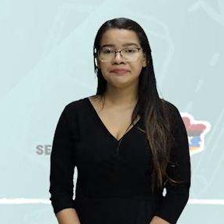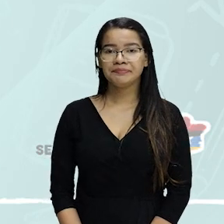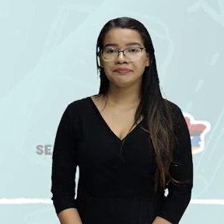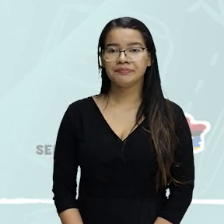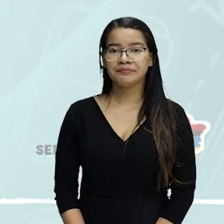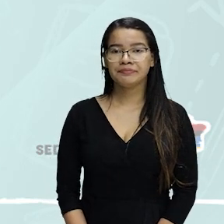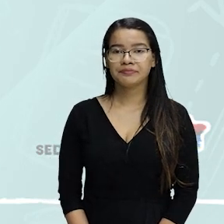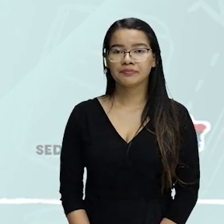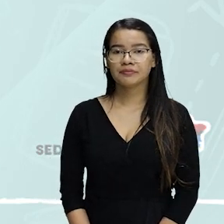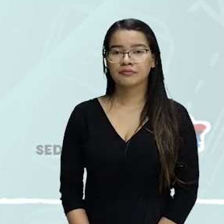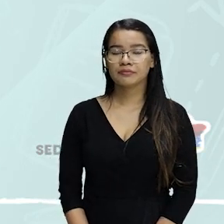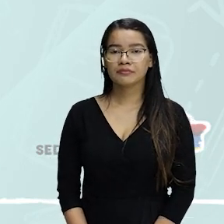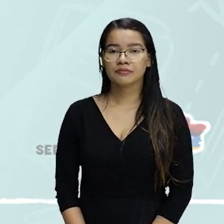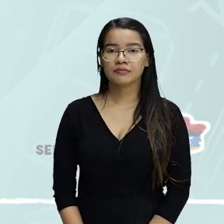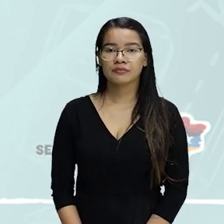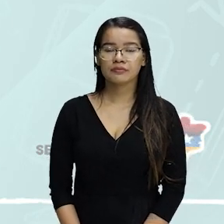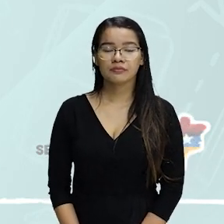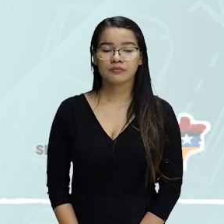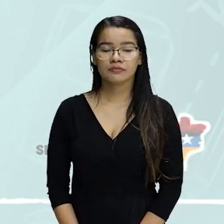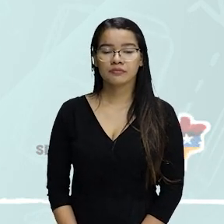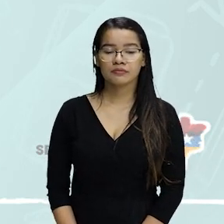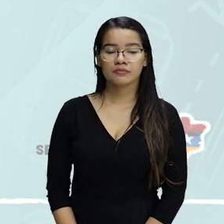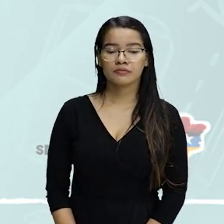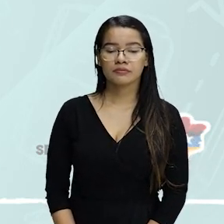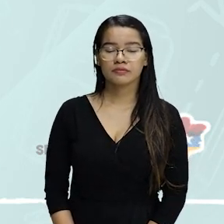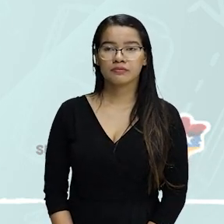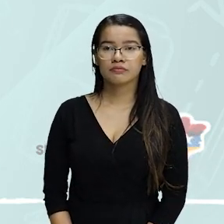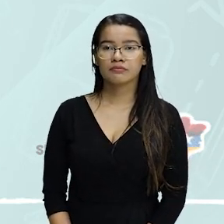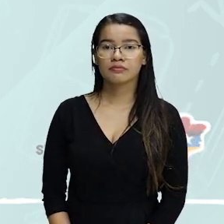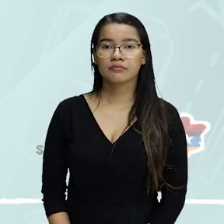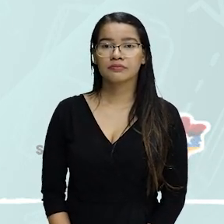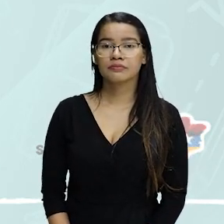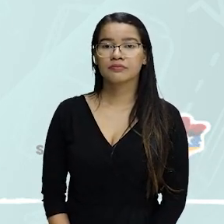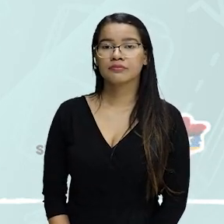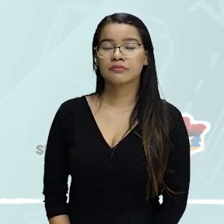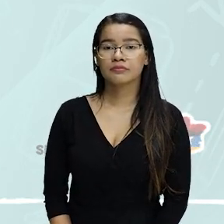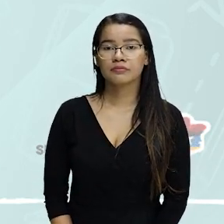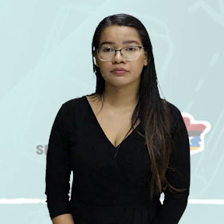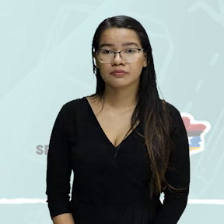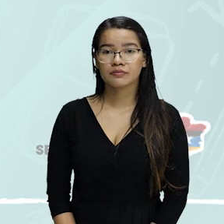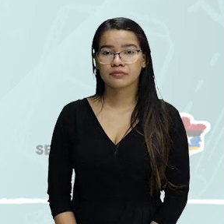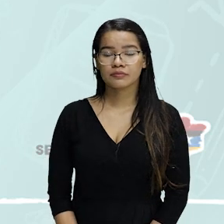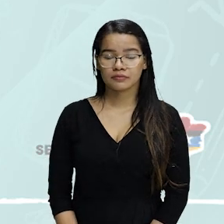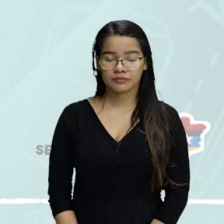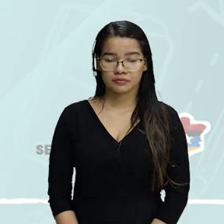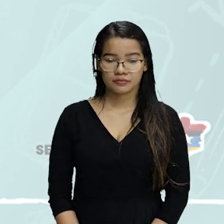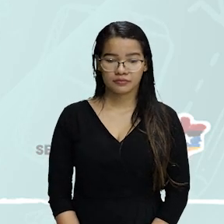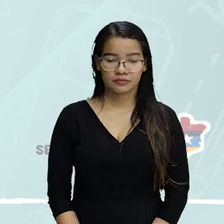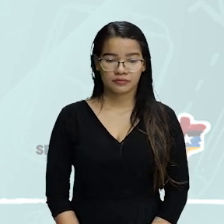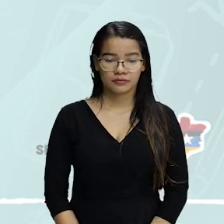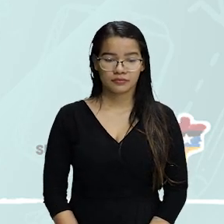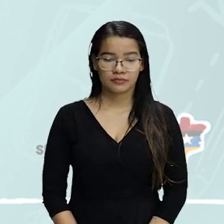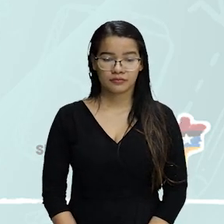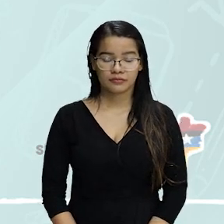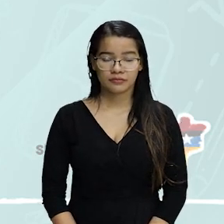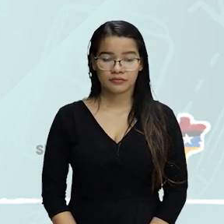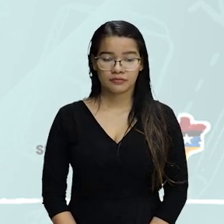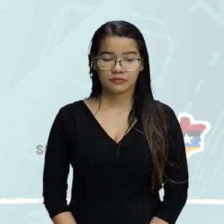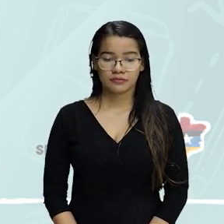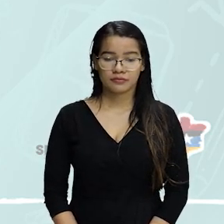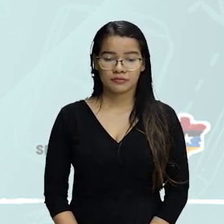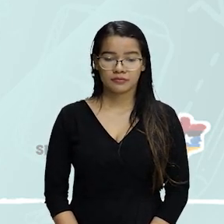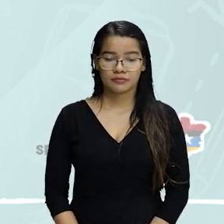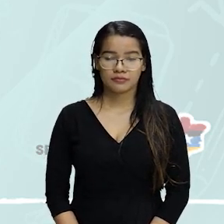de corvos, dura ainda nos vales, o rouco som da irada